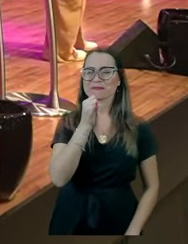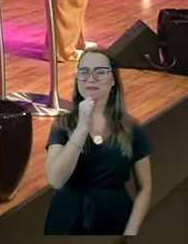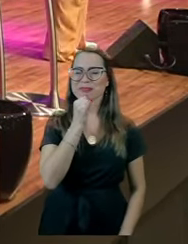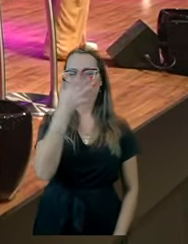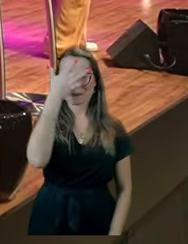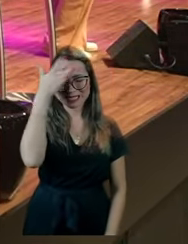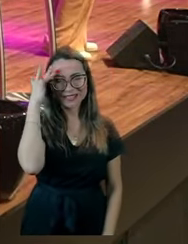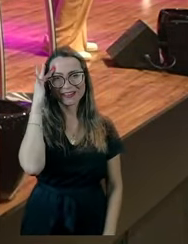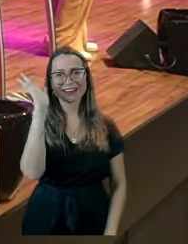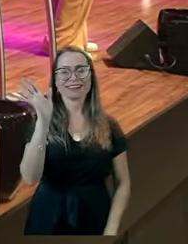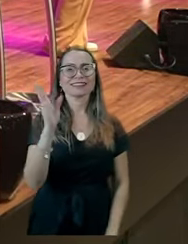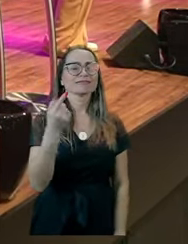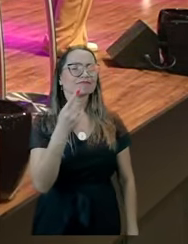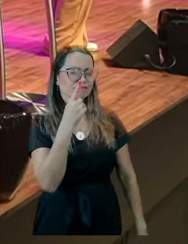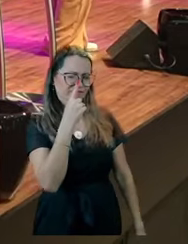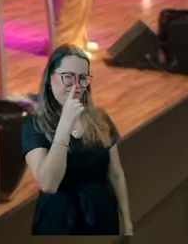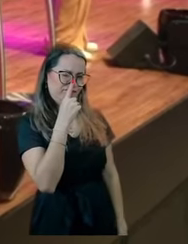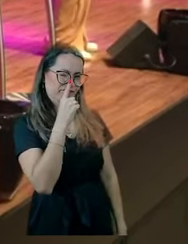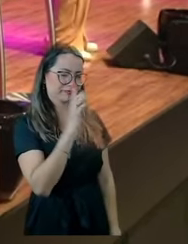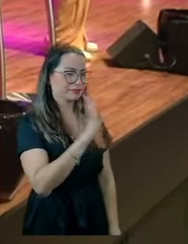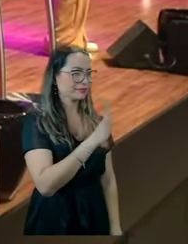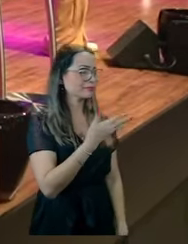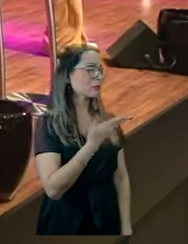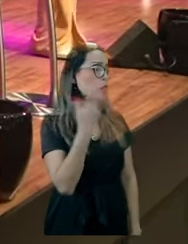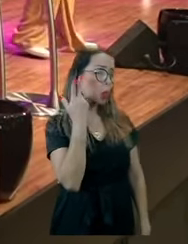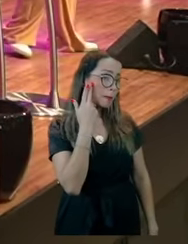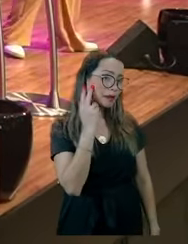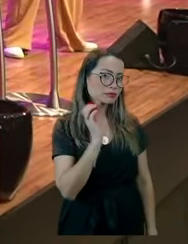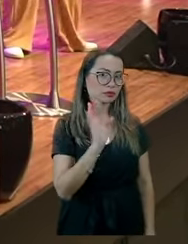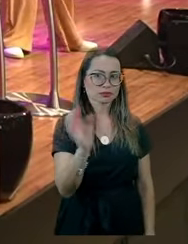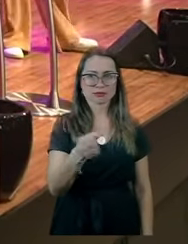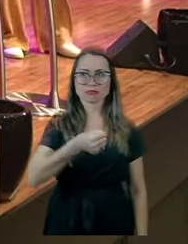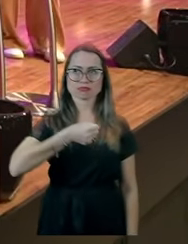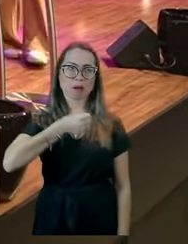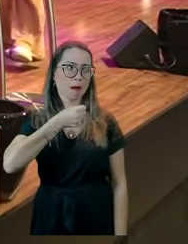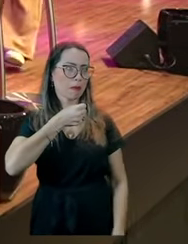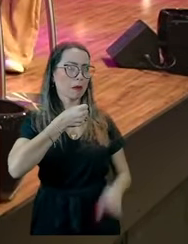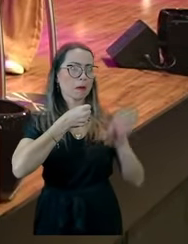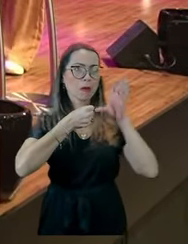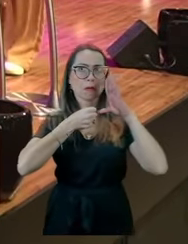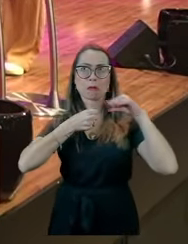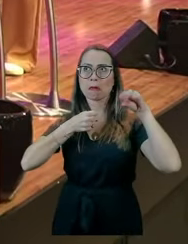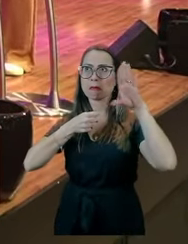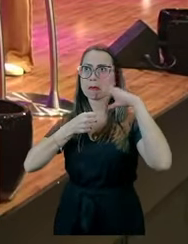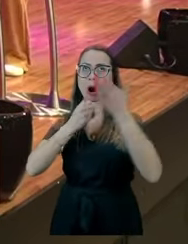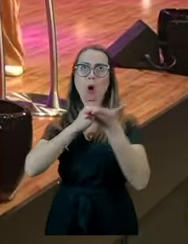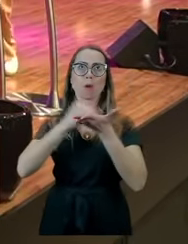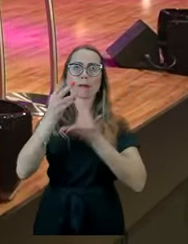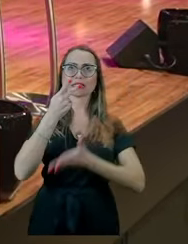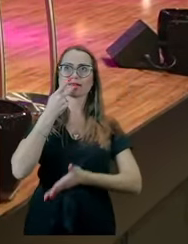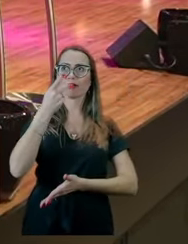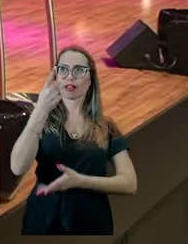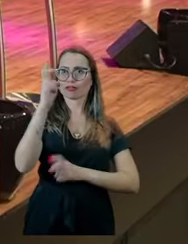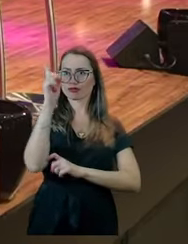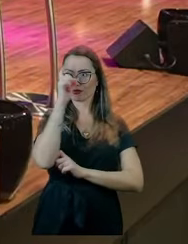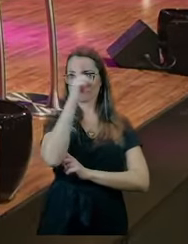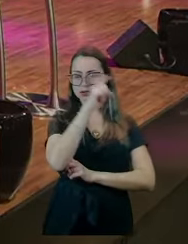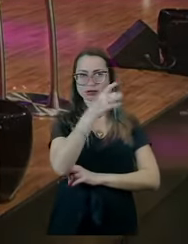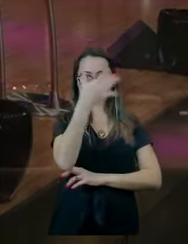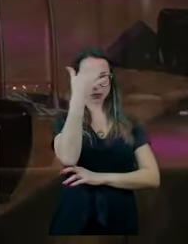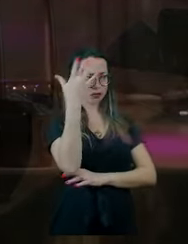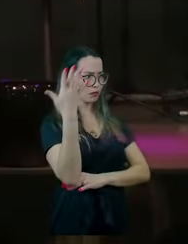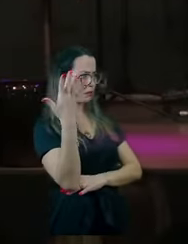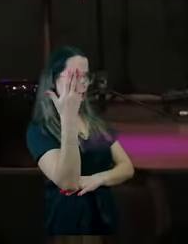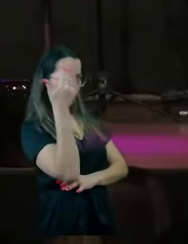mas quando essa pessoa pega o microfone, ela se transforma numa... Hein, gente? Começa a falar até em outras línguas, né? Assim,